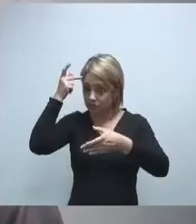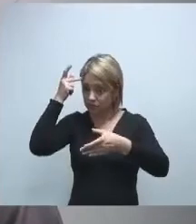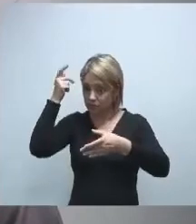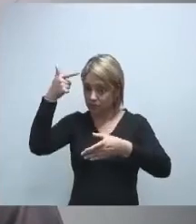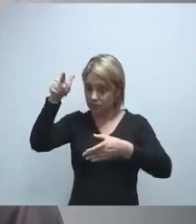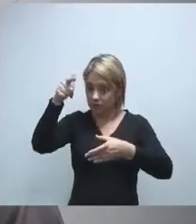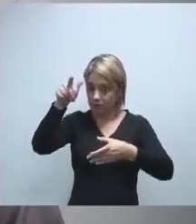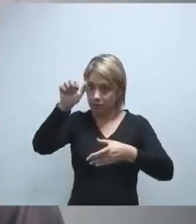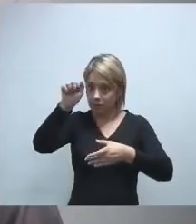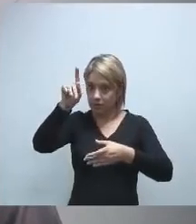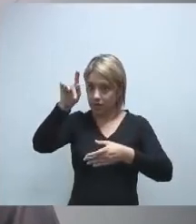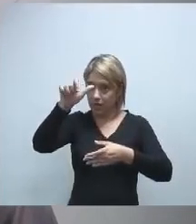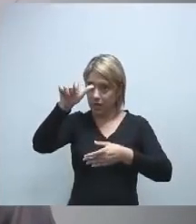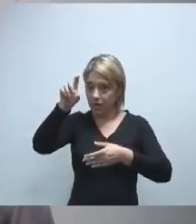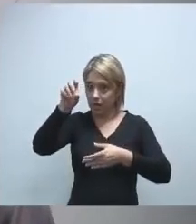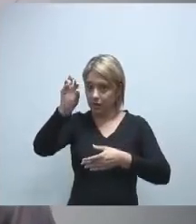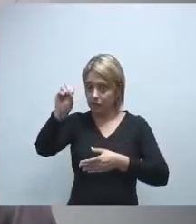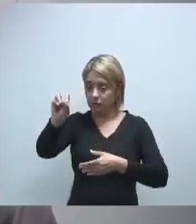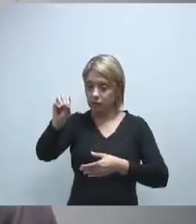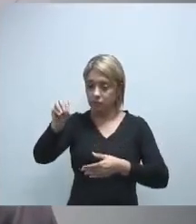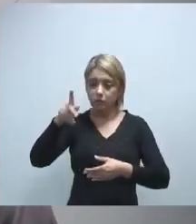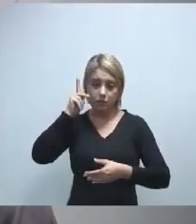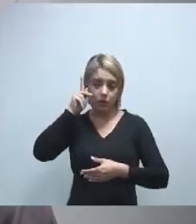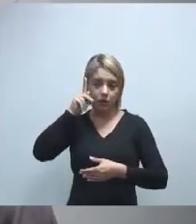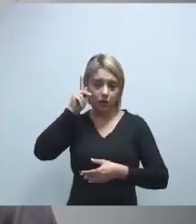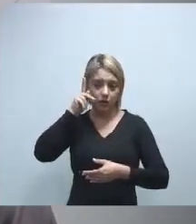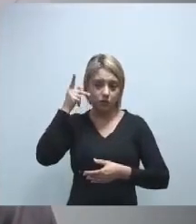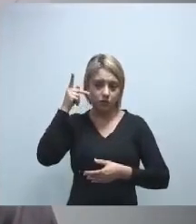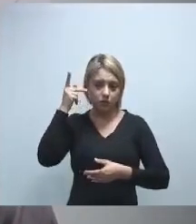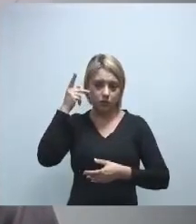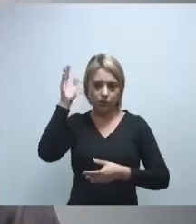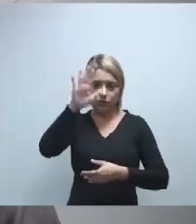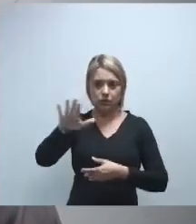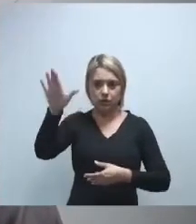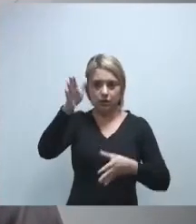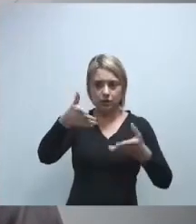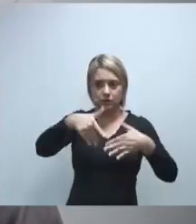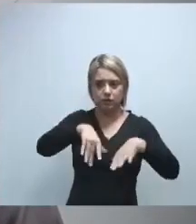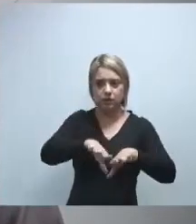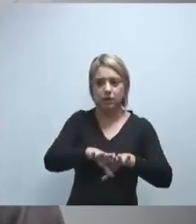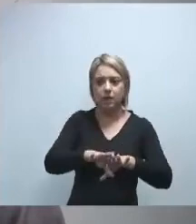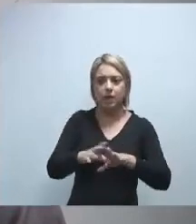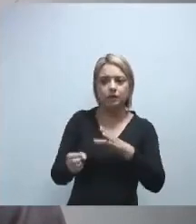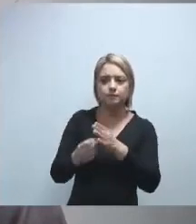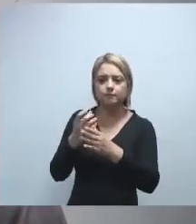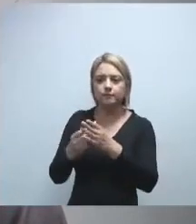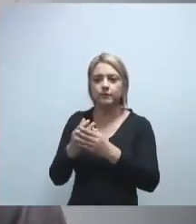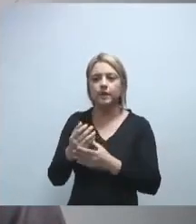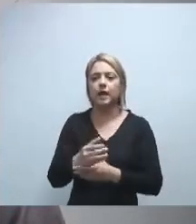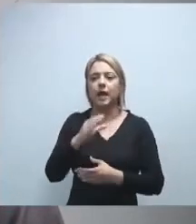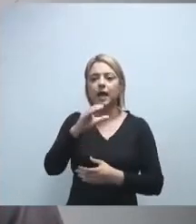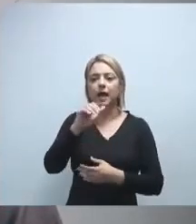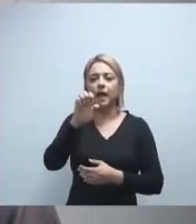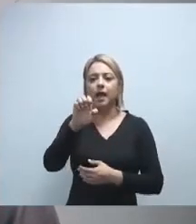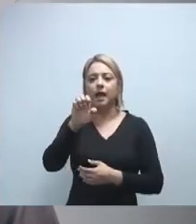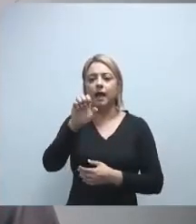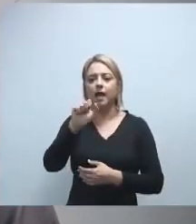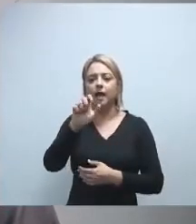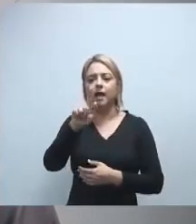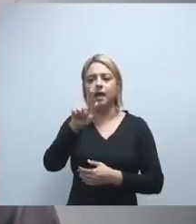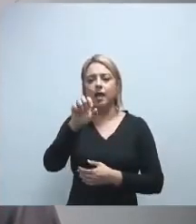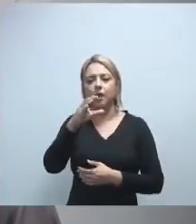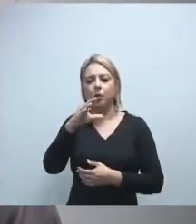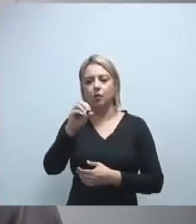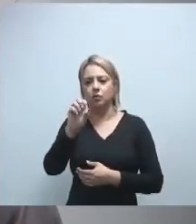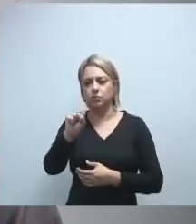depois hoarau do dal pozzo quando o procurador-geral implantou aí que surgiram os gaecos da vida etc e